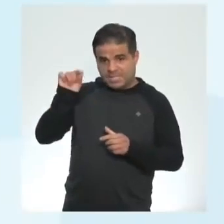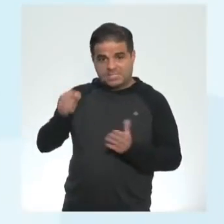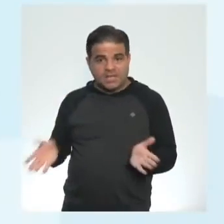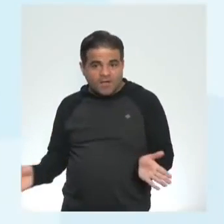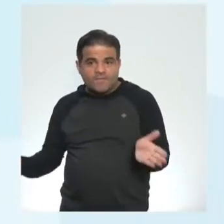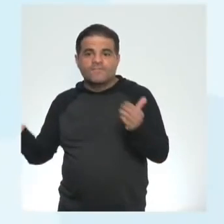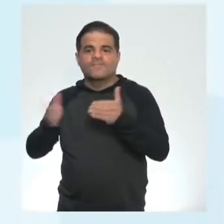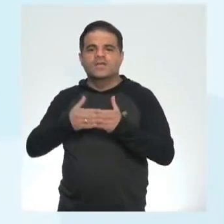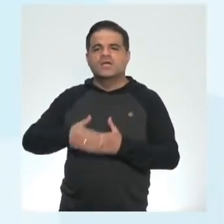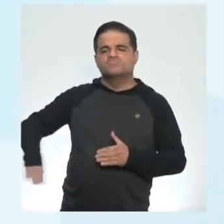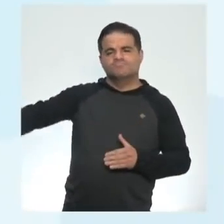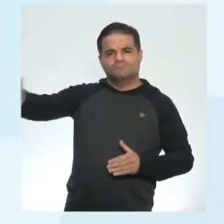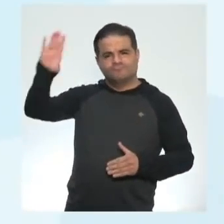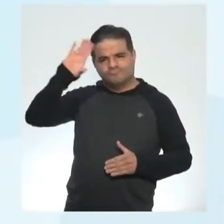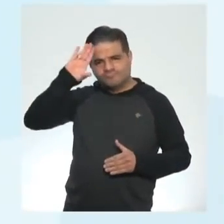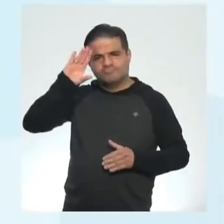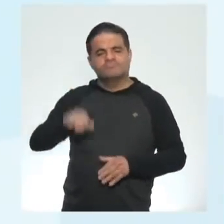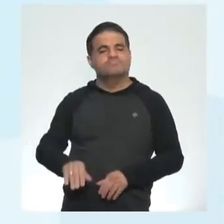no exército